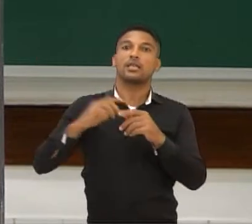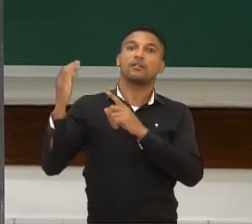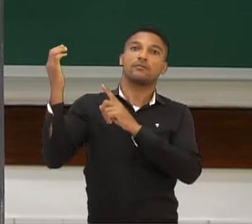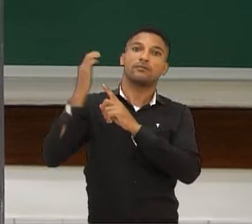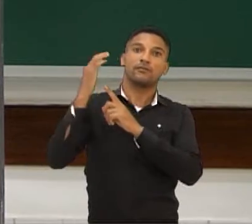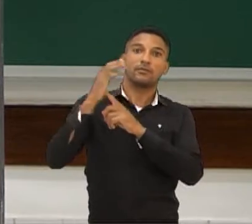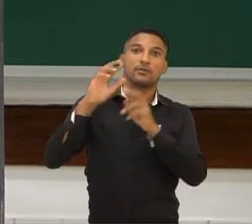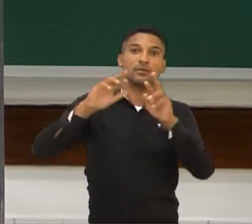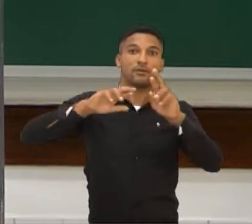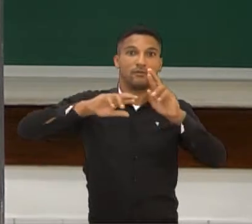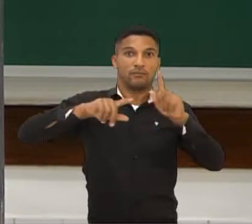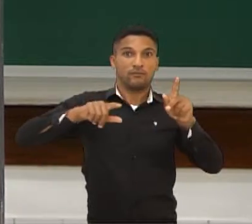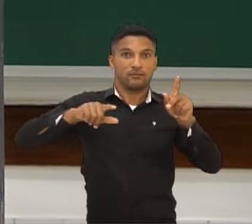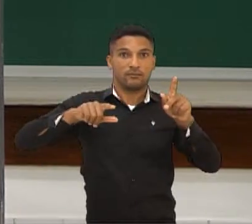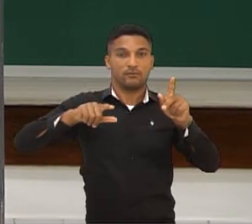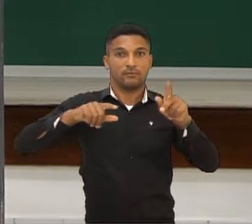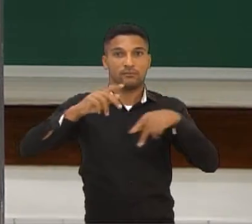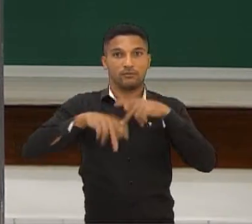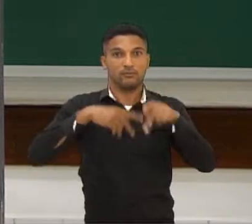que vão vir para cá e que vão,